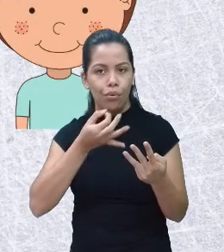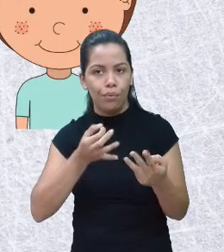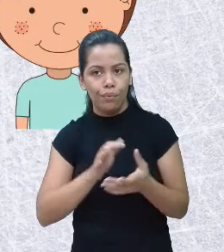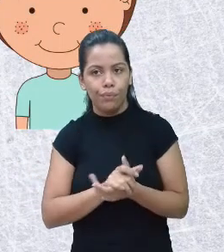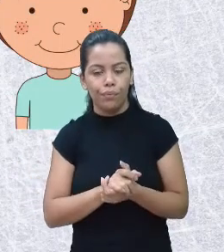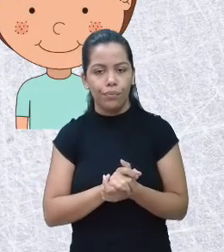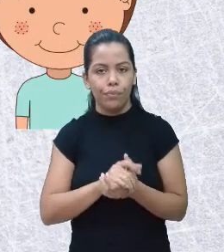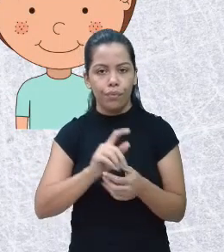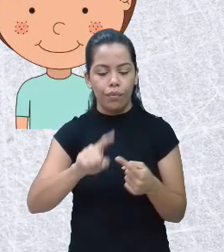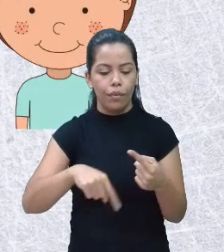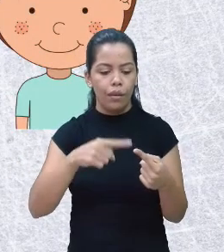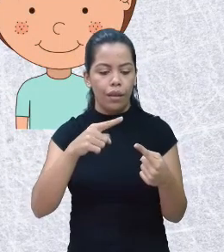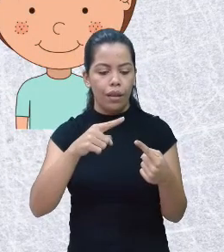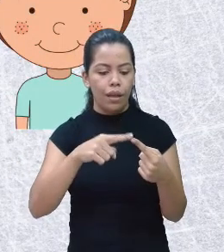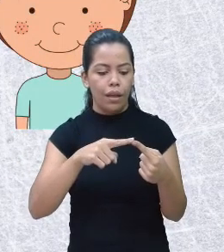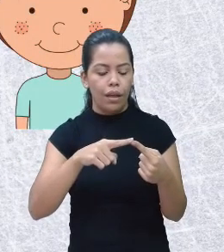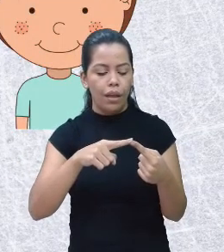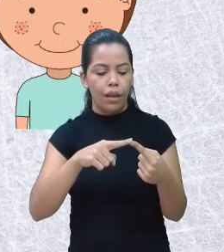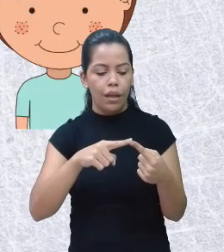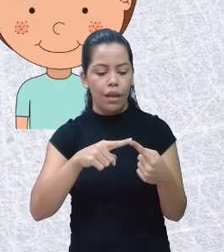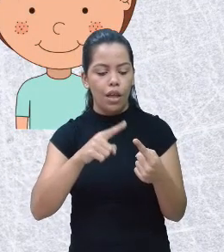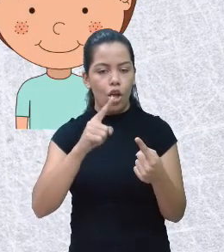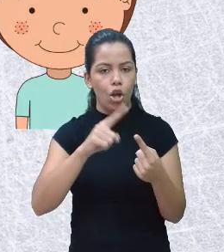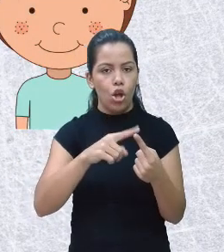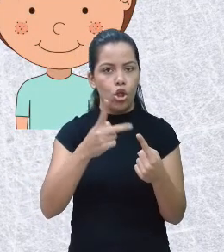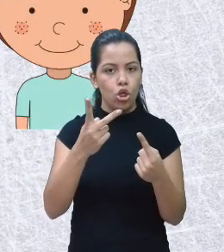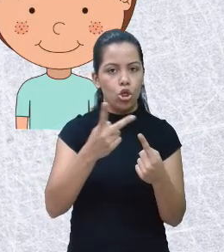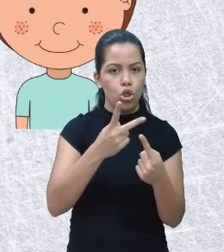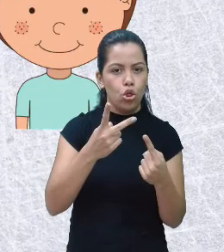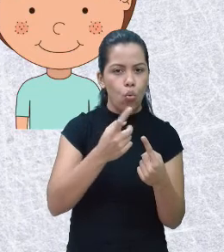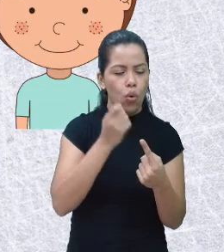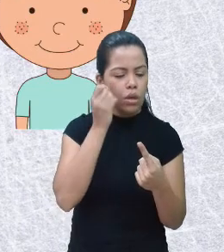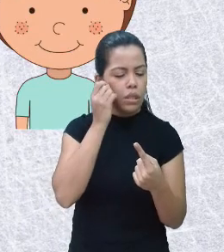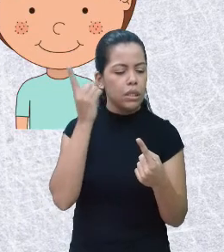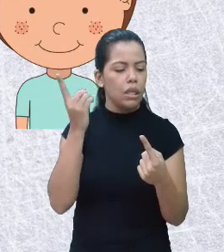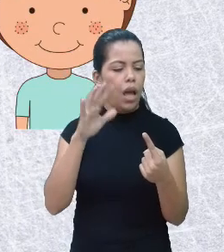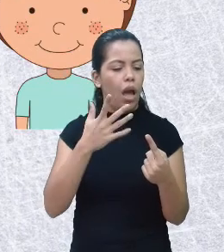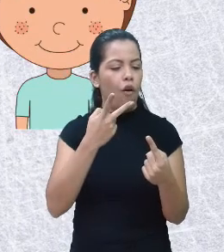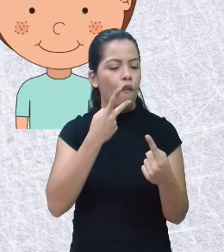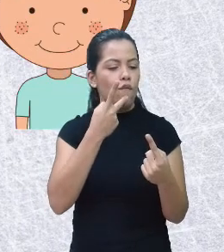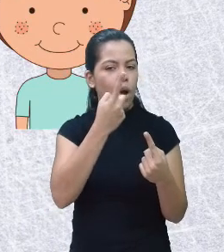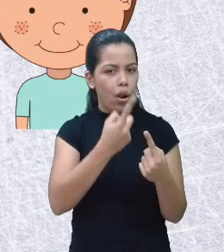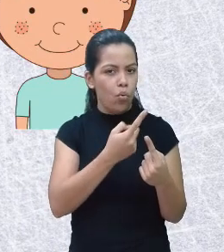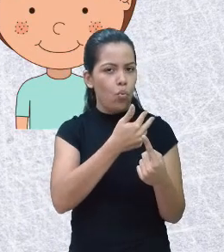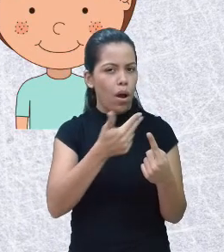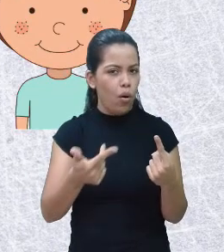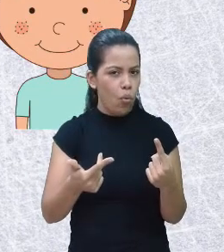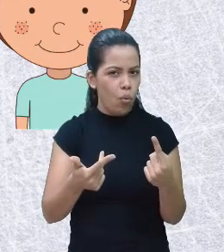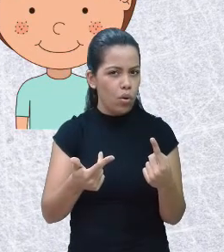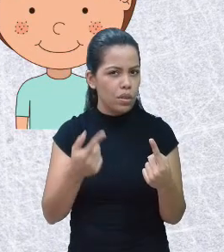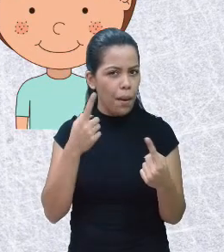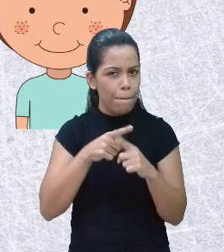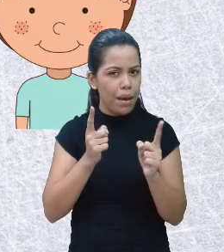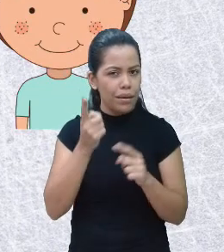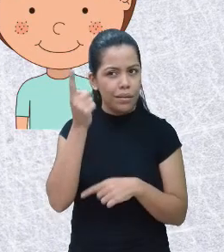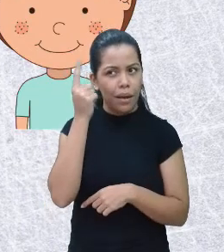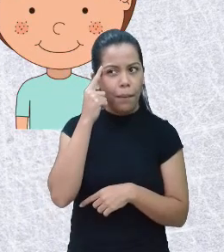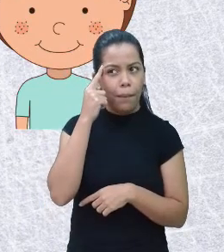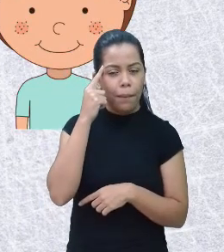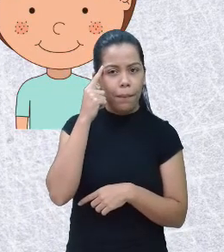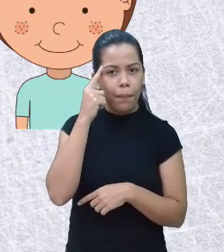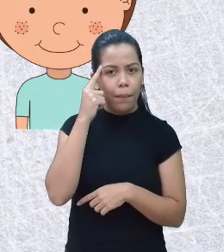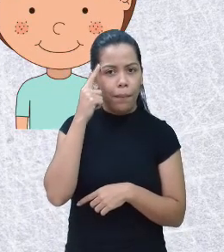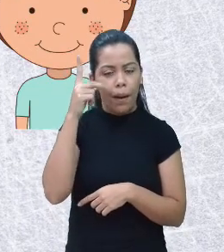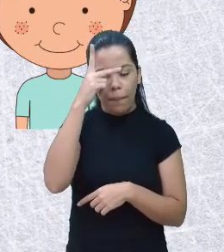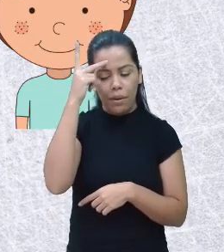quando eu digo uma coisa, mas na verdade o meu interlocutor entendeu outra. Então, por exemplo, se eu digo assim, se o médico diz assim, o senhor é